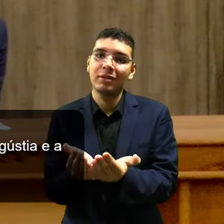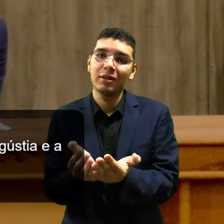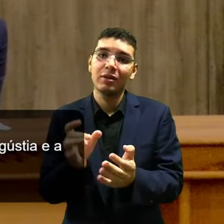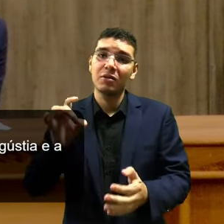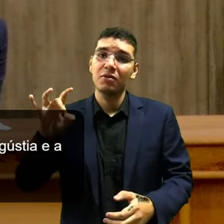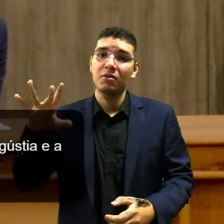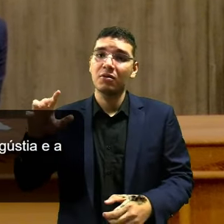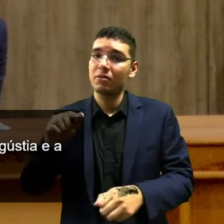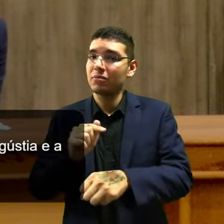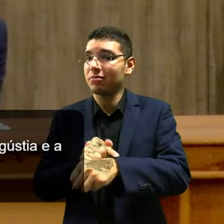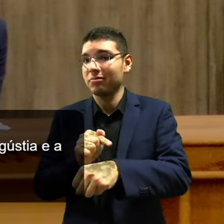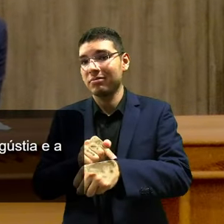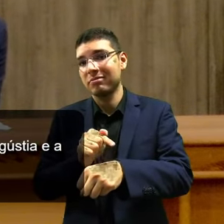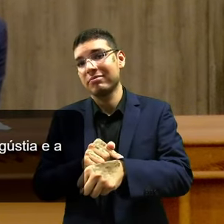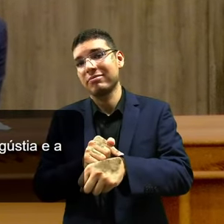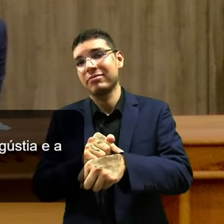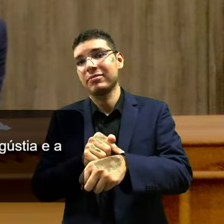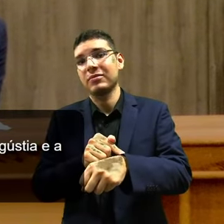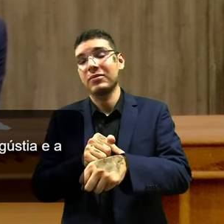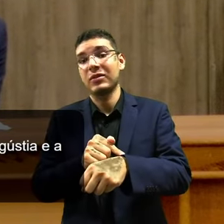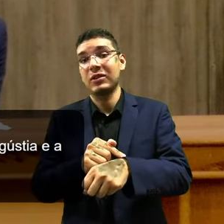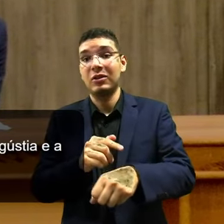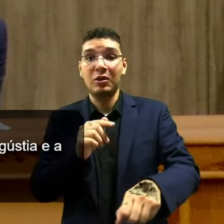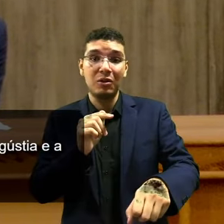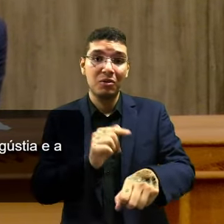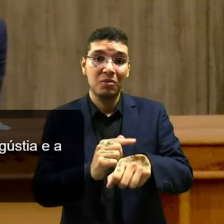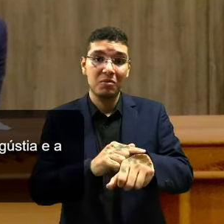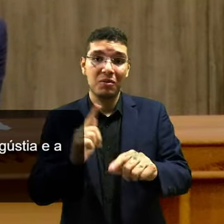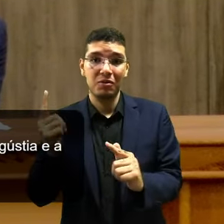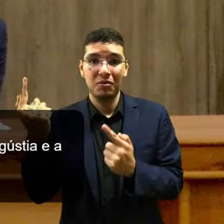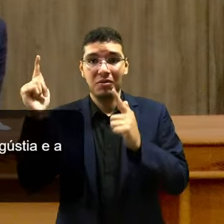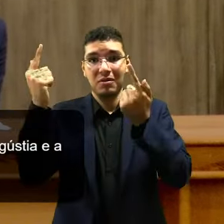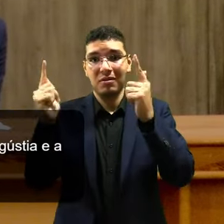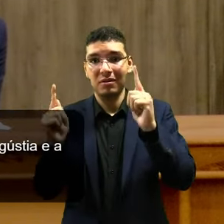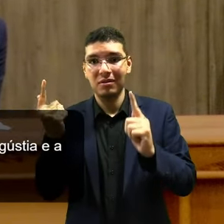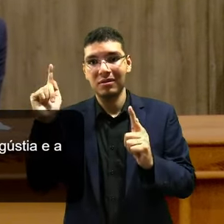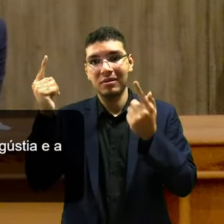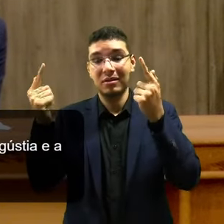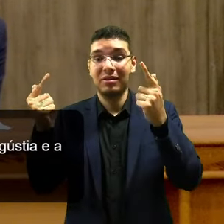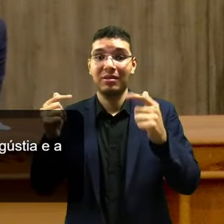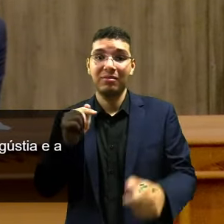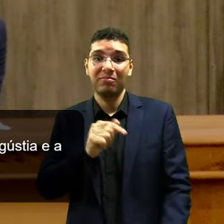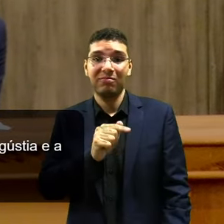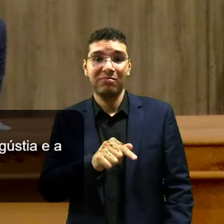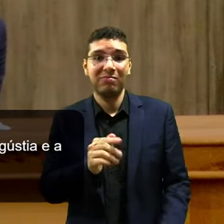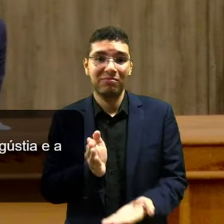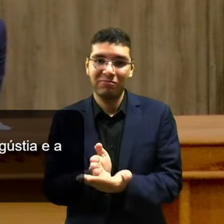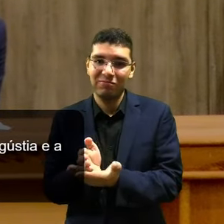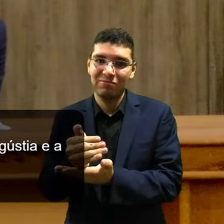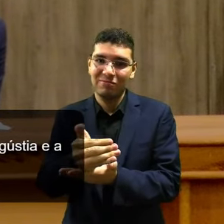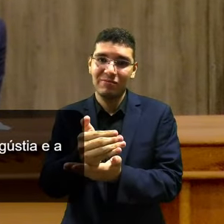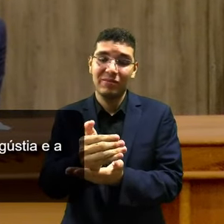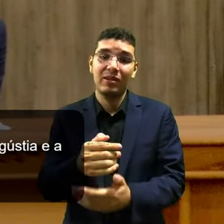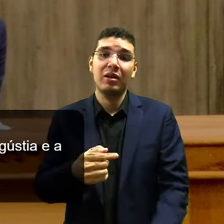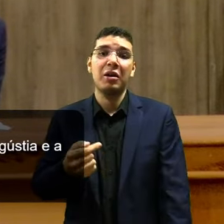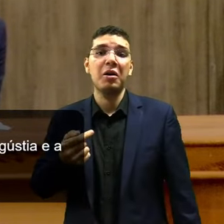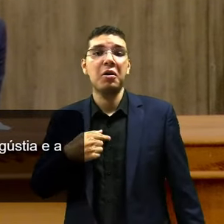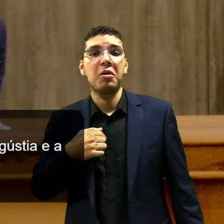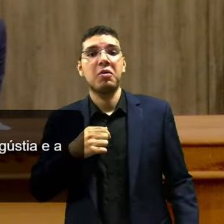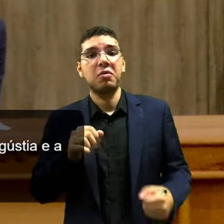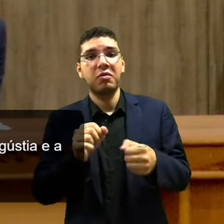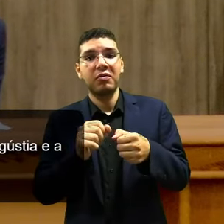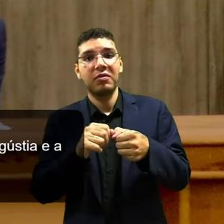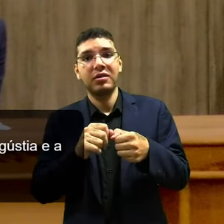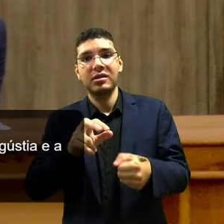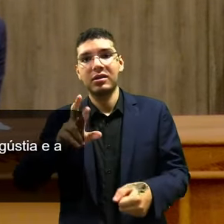Temporada é quando chega o carnaval ele diia irmão eu não faço Retiro para levar jovem para